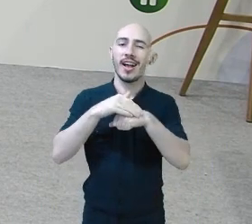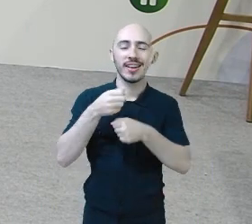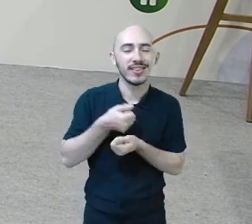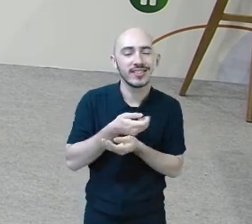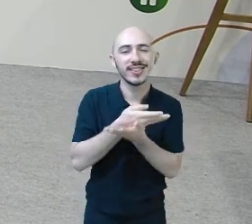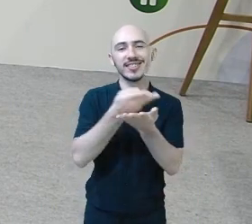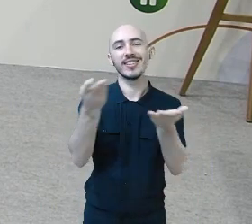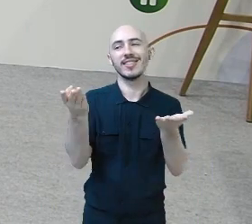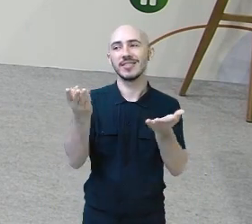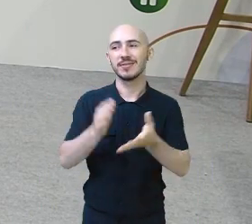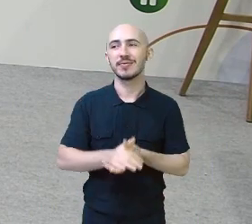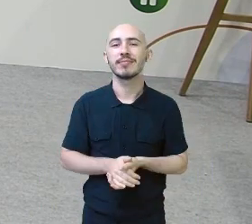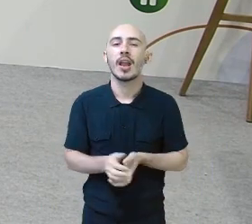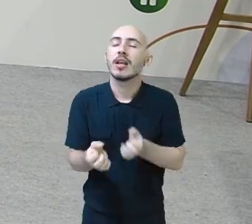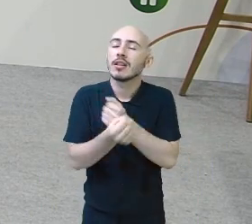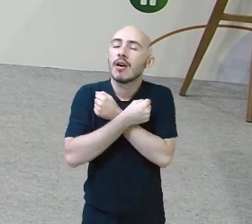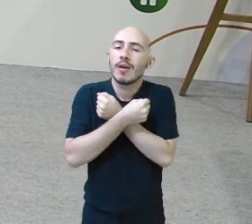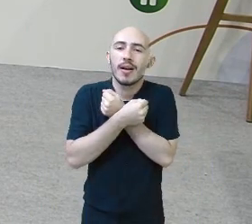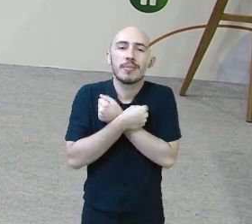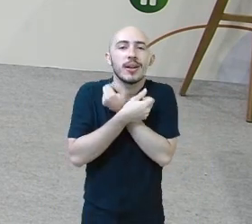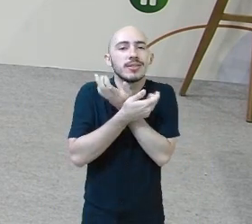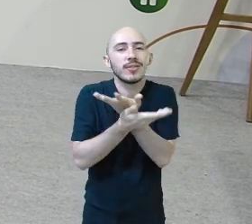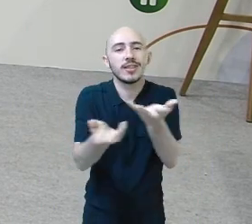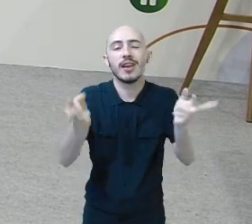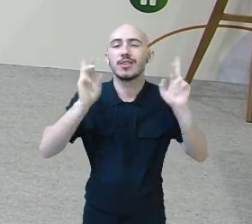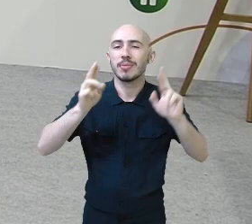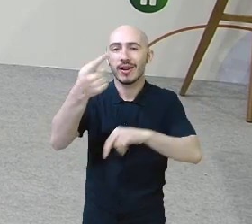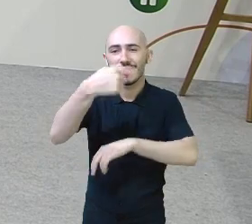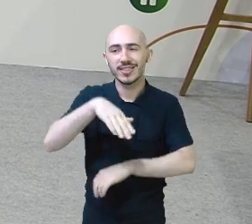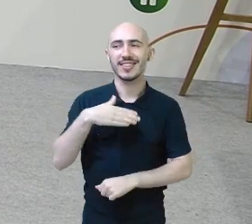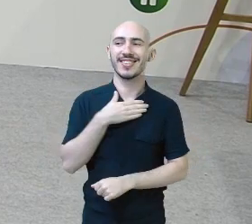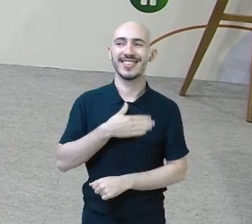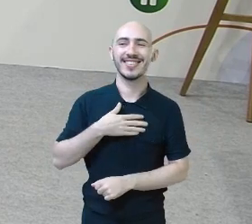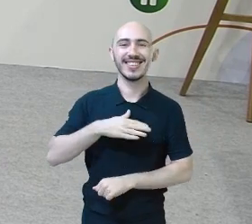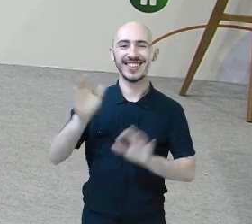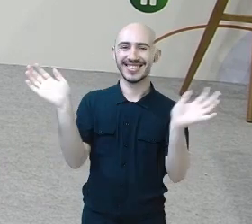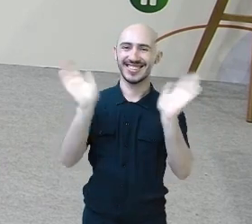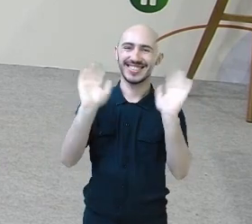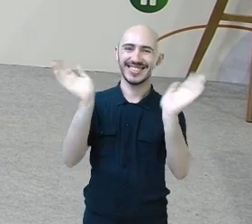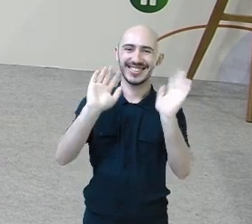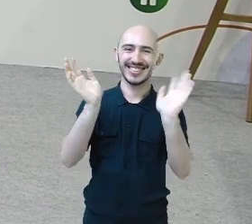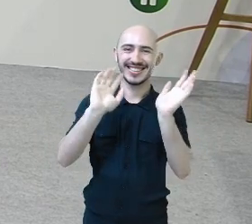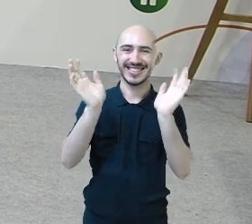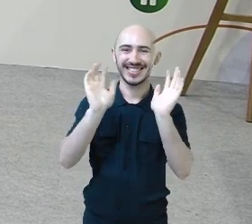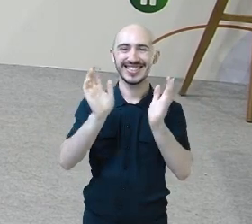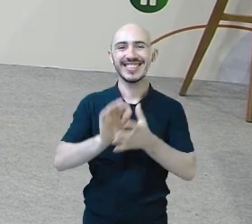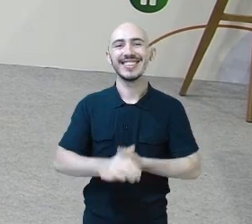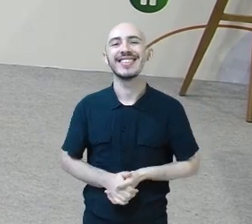vocês, tá certo? Forte abraço. Espero que vocês tenham gostado. Tchau.